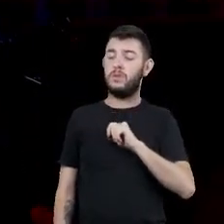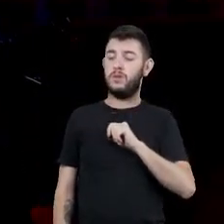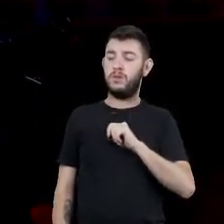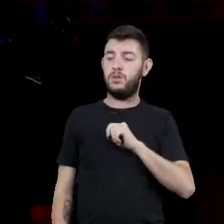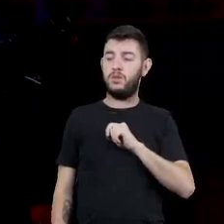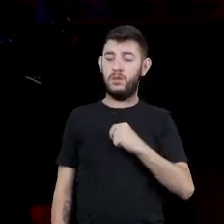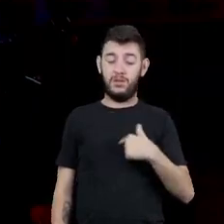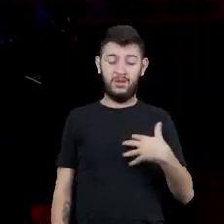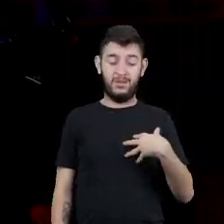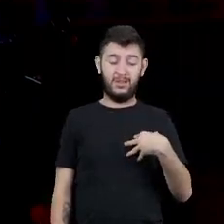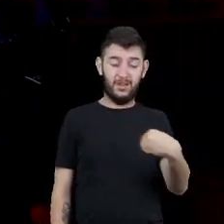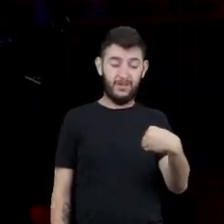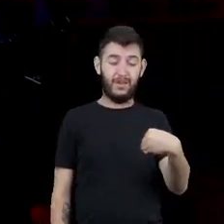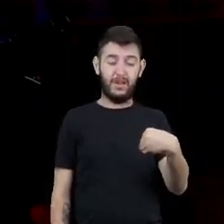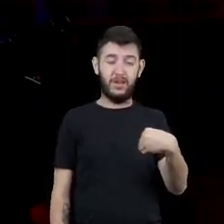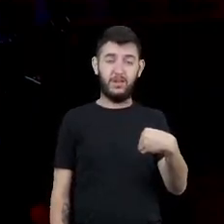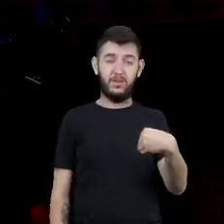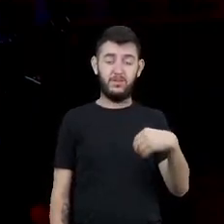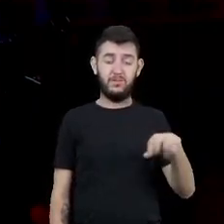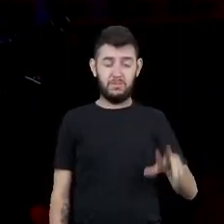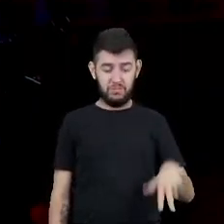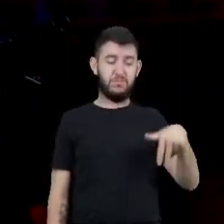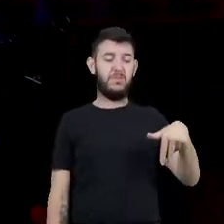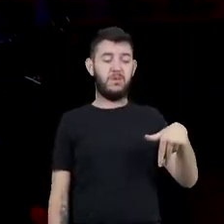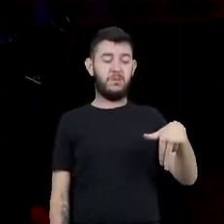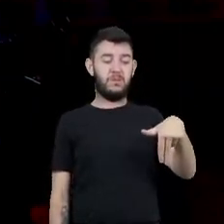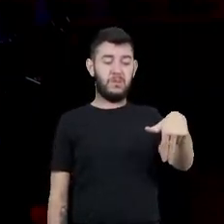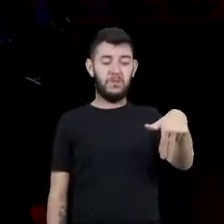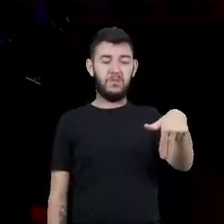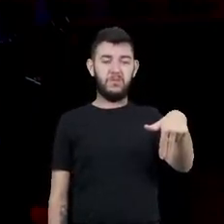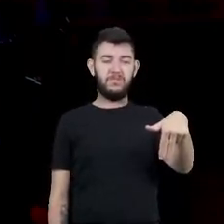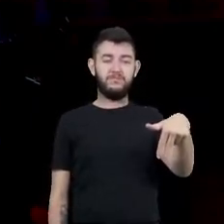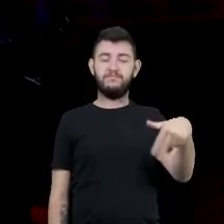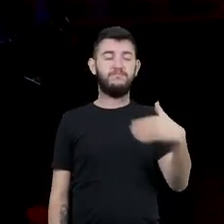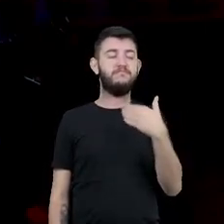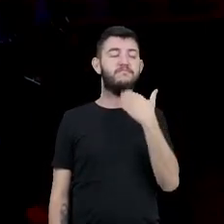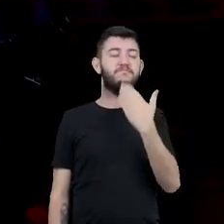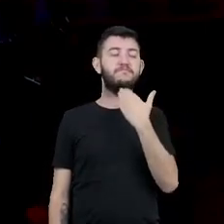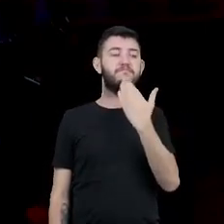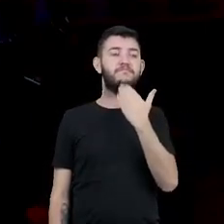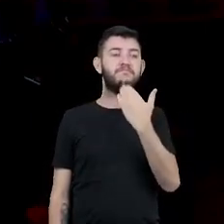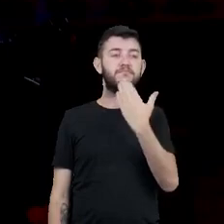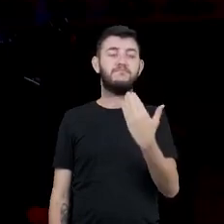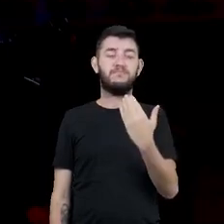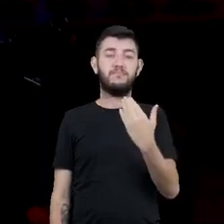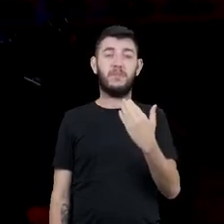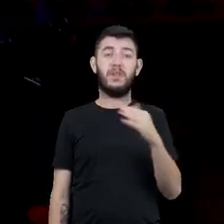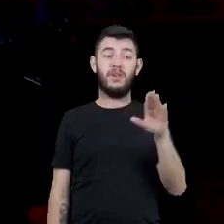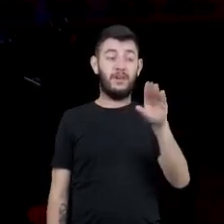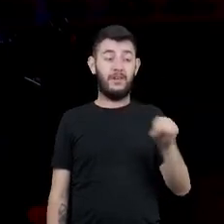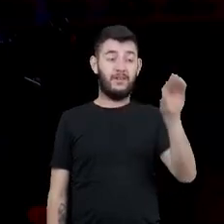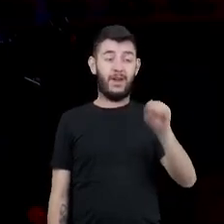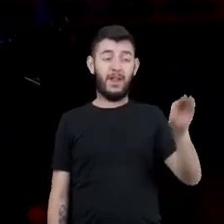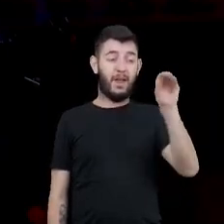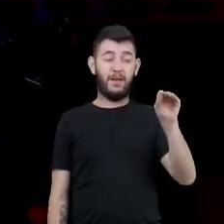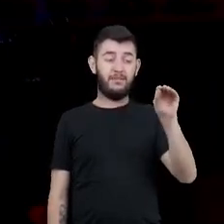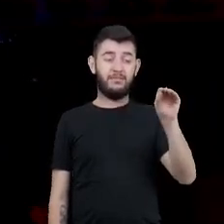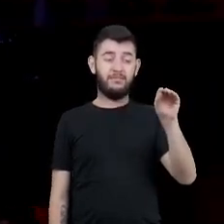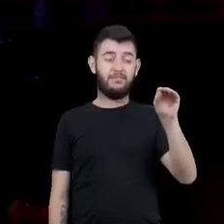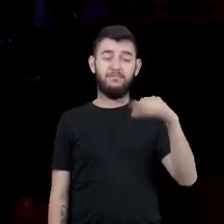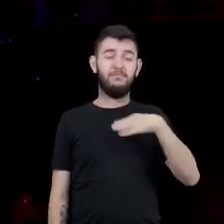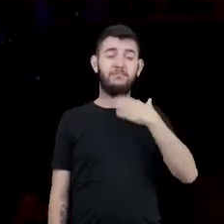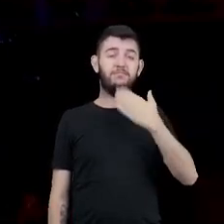nem falar. E a gente sabe que ele errou, tanto que eu estou aqui hoje nesse ato